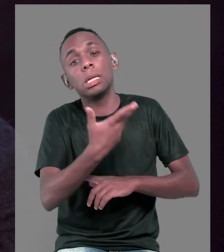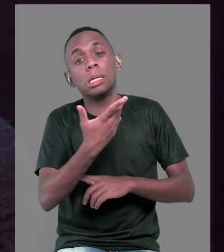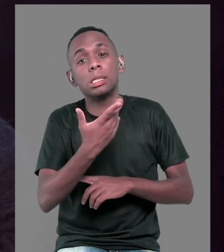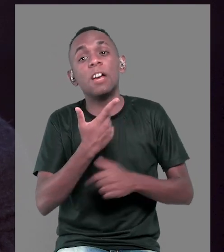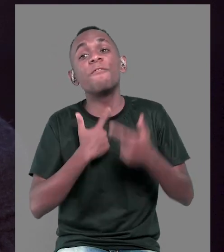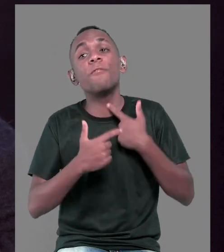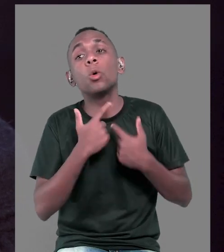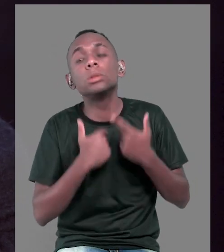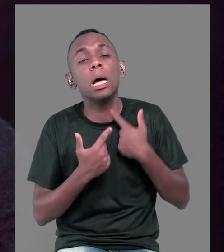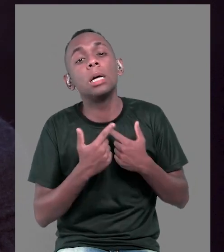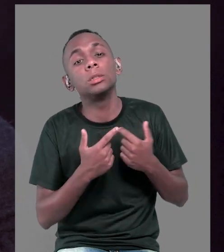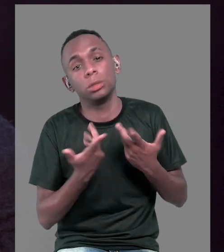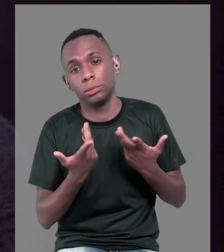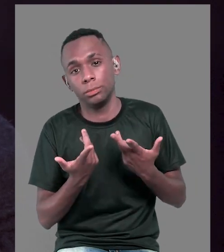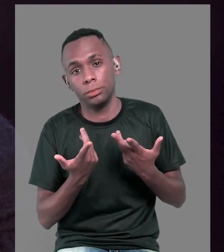desejo sublimado.